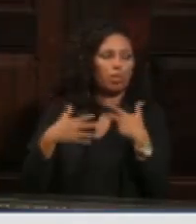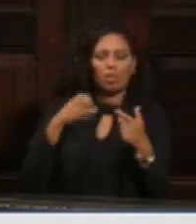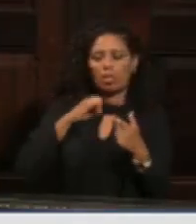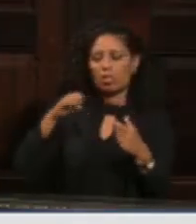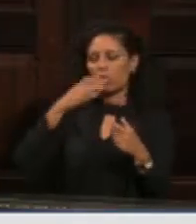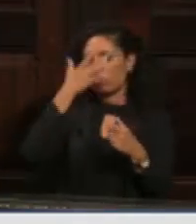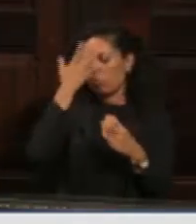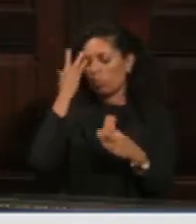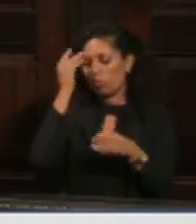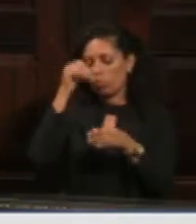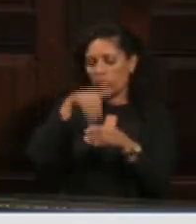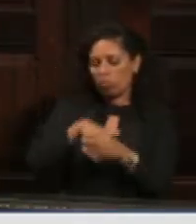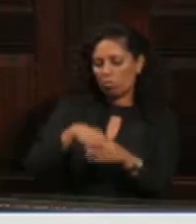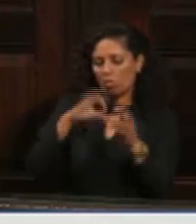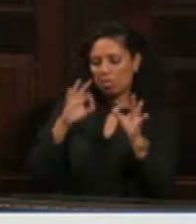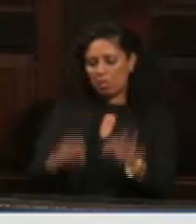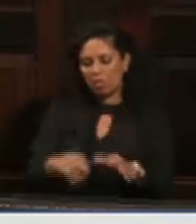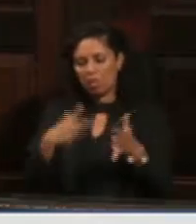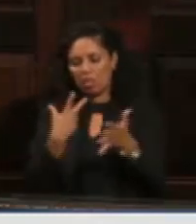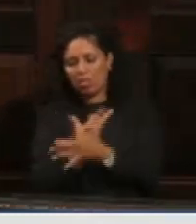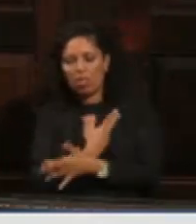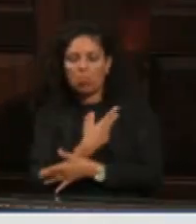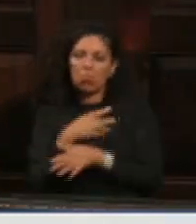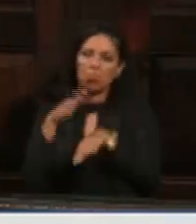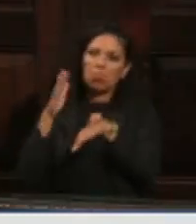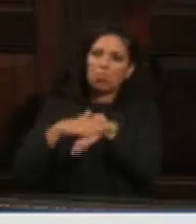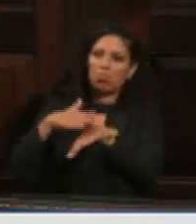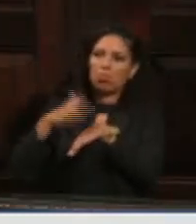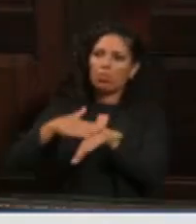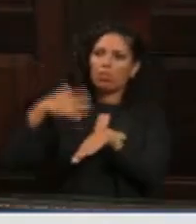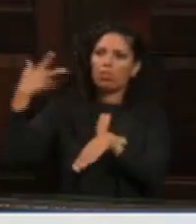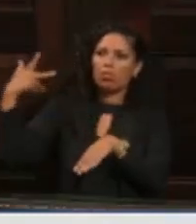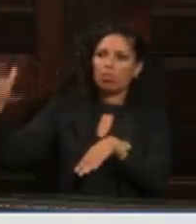bem, votou mal. Não me cabe fazer esse tipo de avaliação.